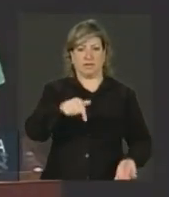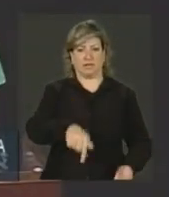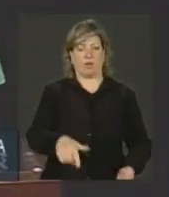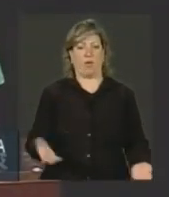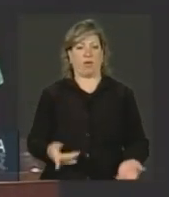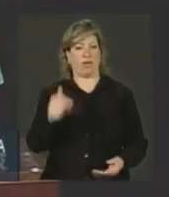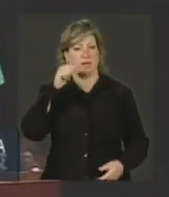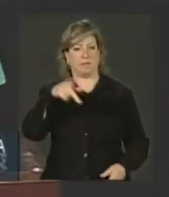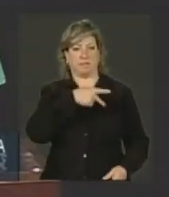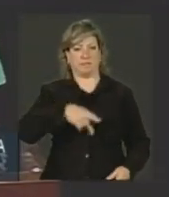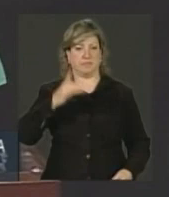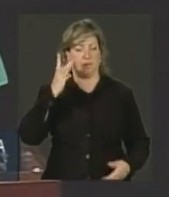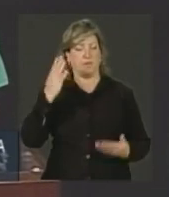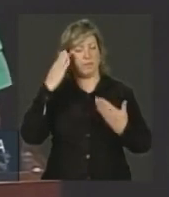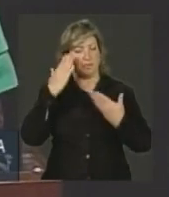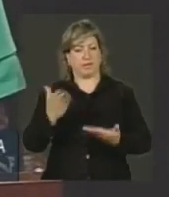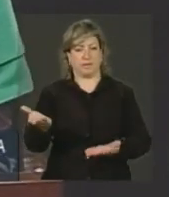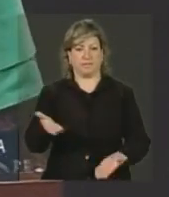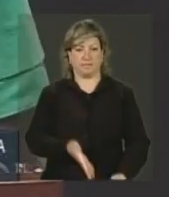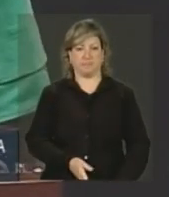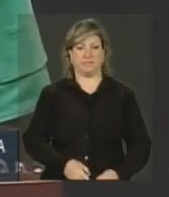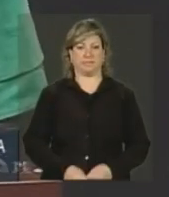hoje.